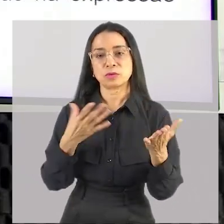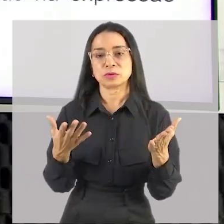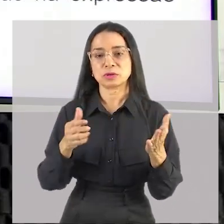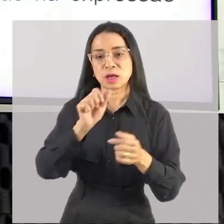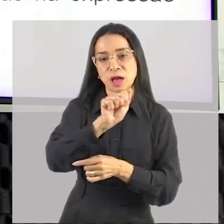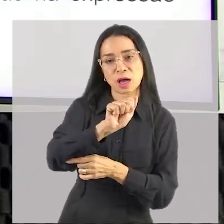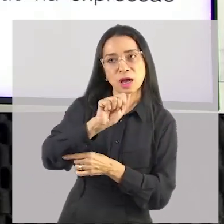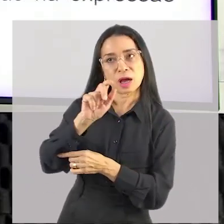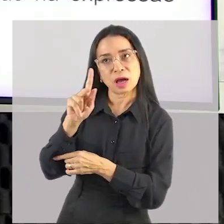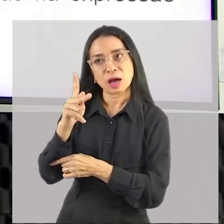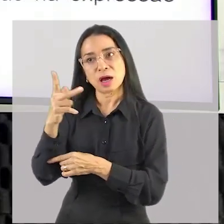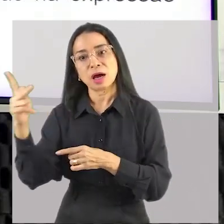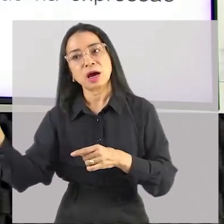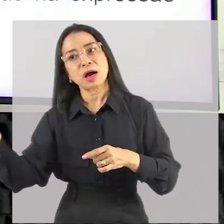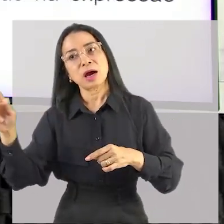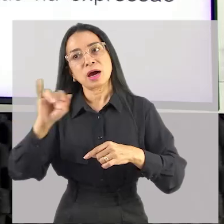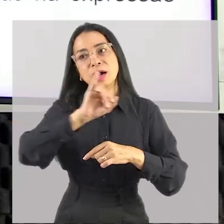como